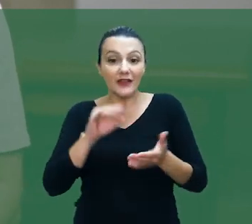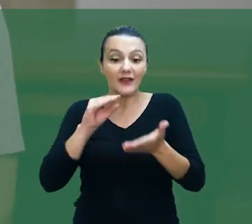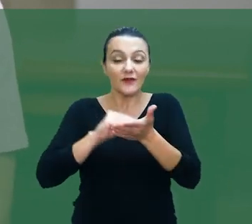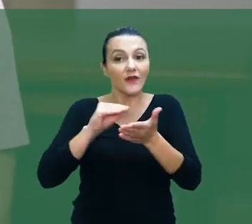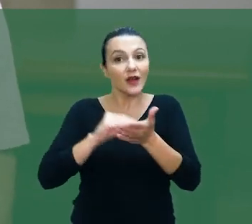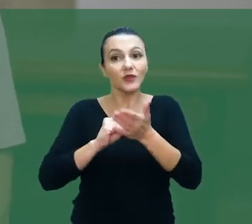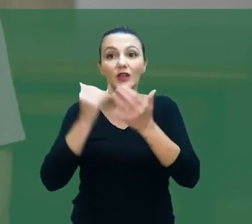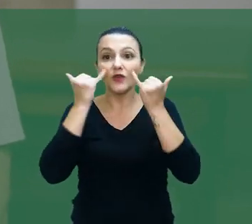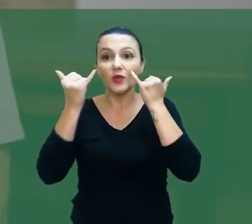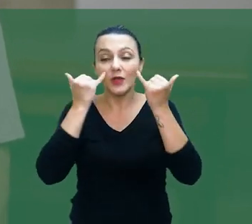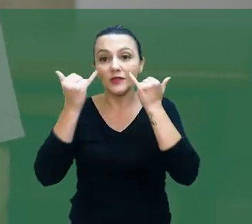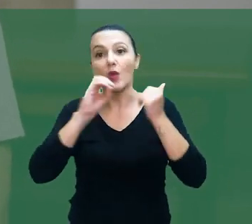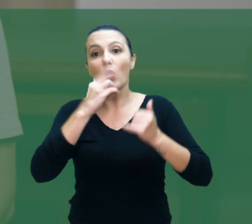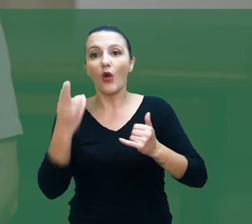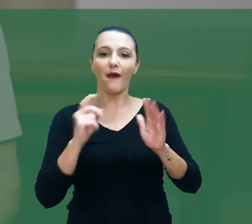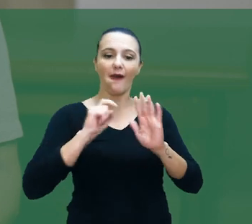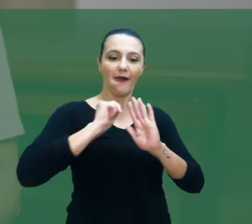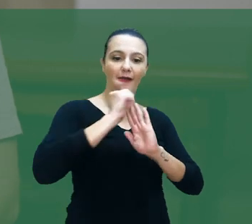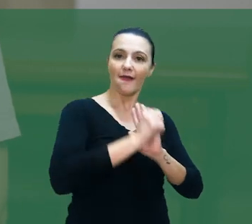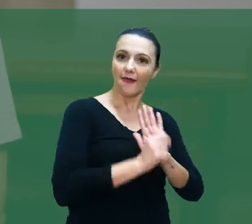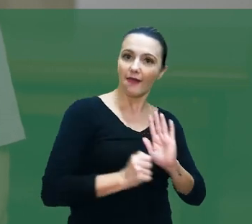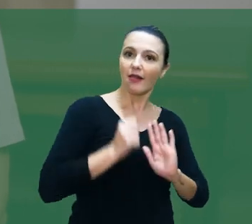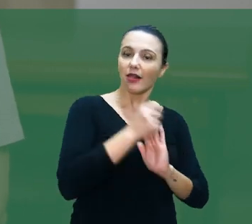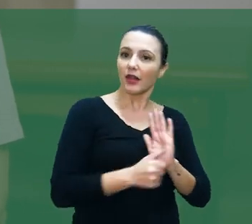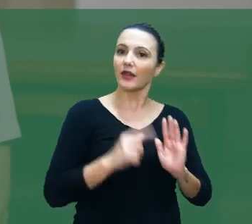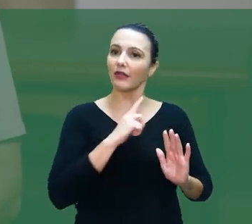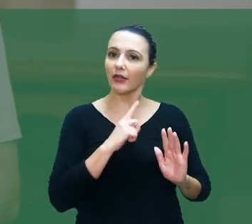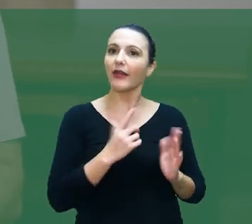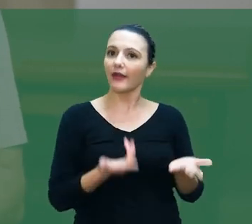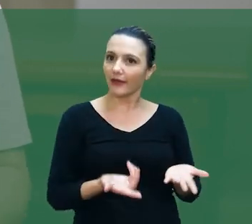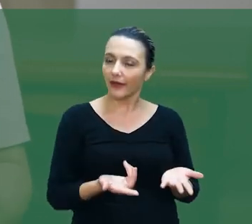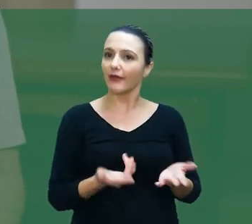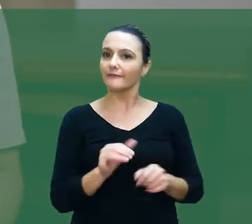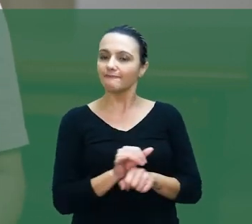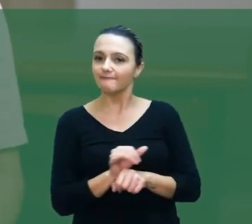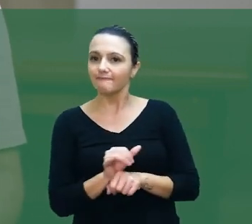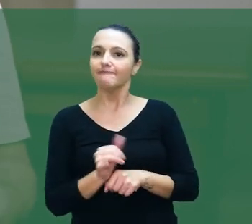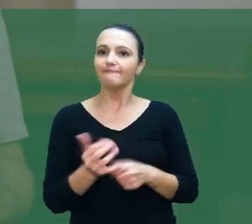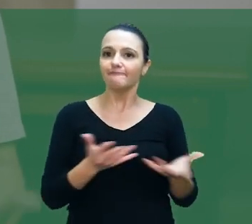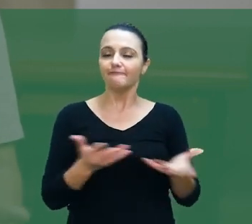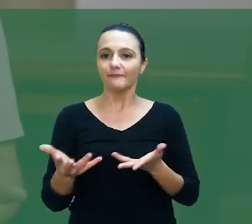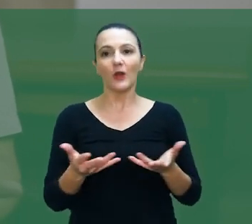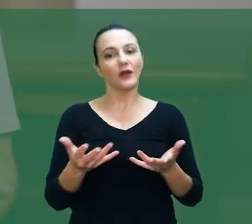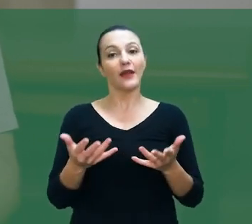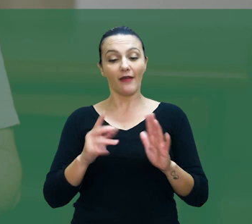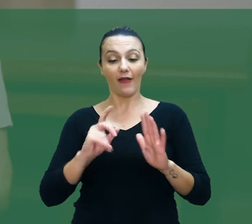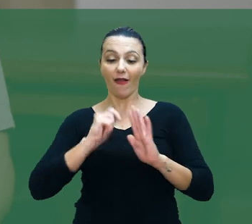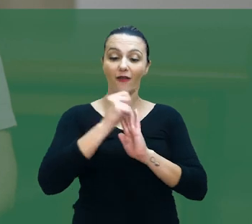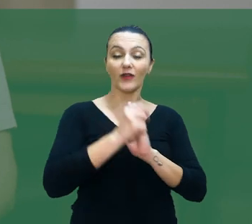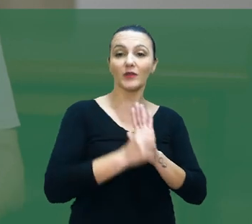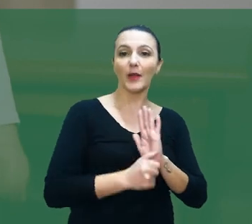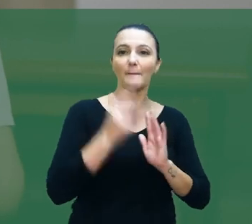das fake news, é isso muitas vezes que está em jogo. Pensa, por exemplo, que boa parte das fake news, elas são